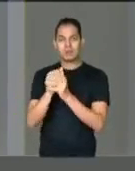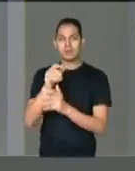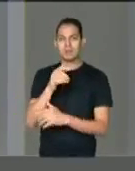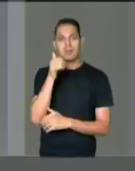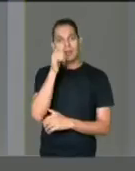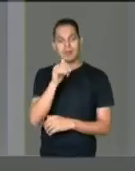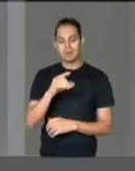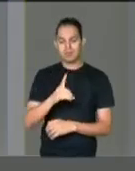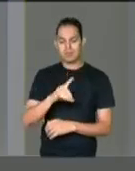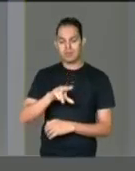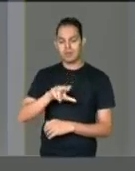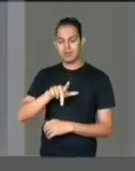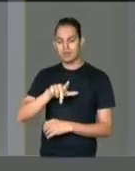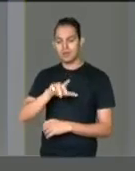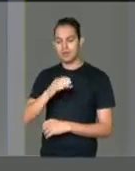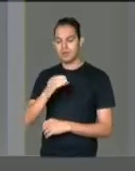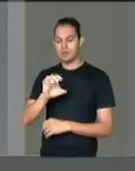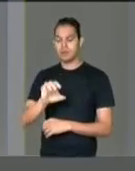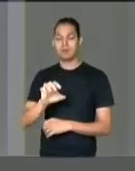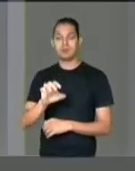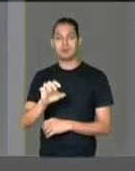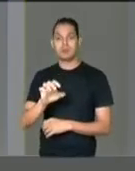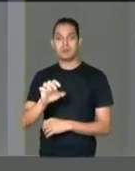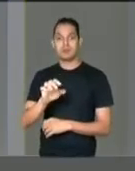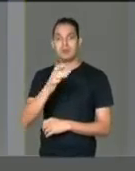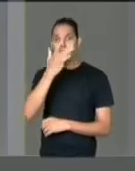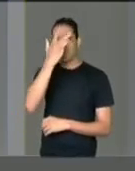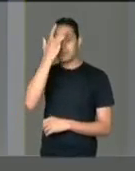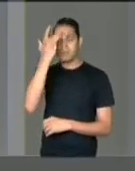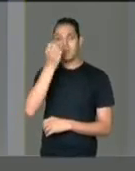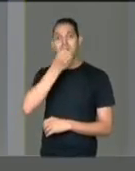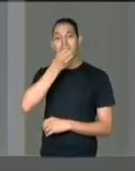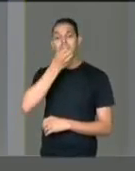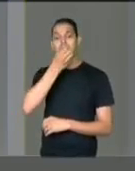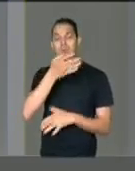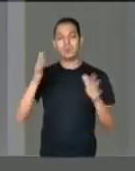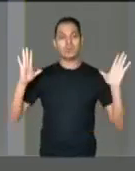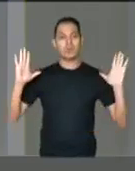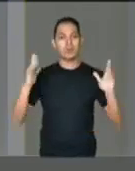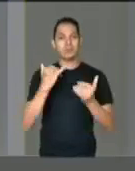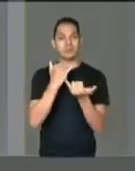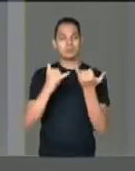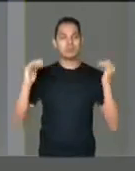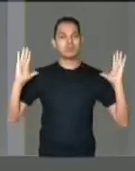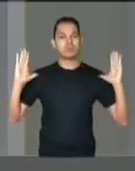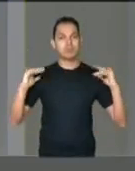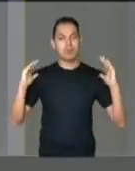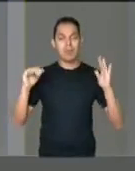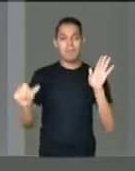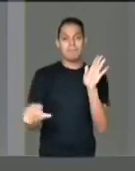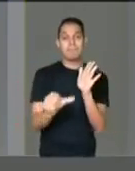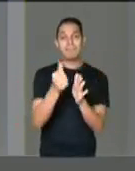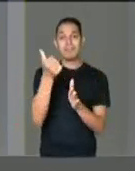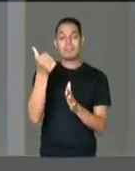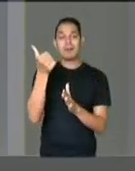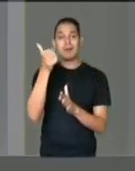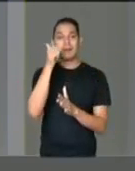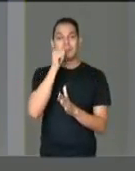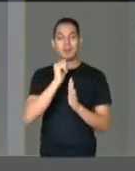Dulce dos Pobres, o anjo bom da Bahia, primeira santa do nosso Brasil.